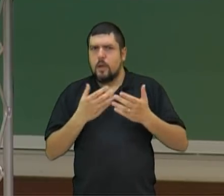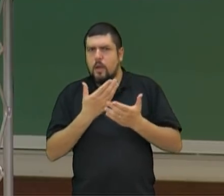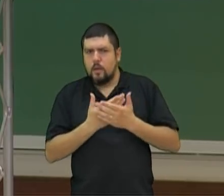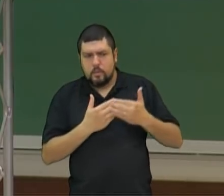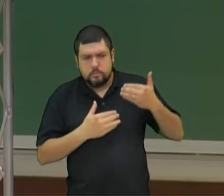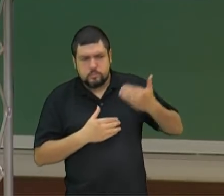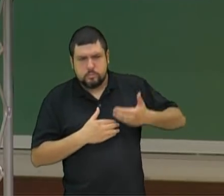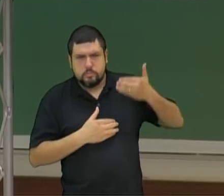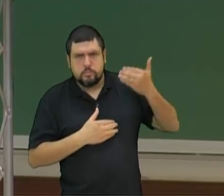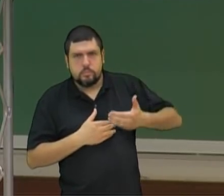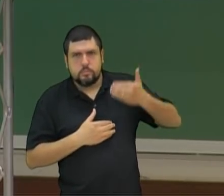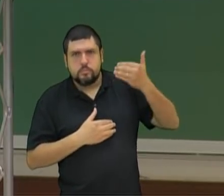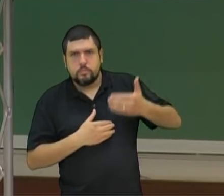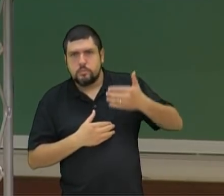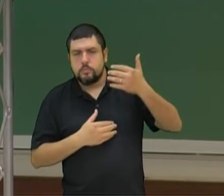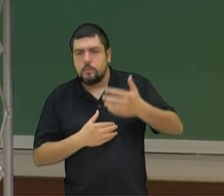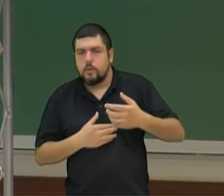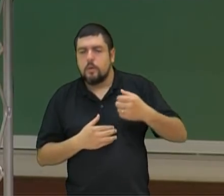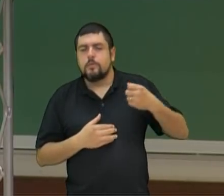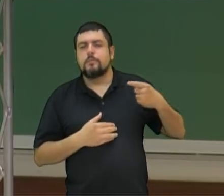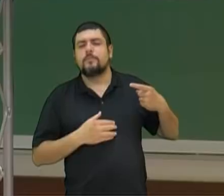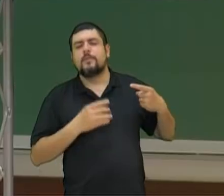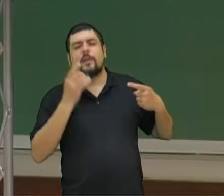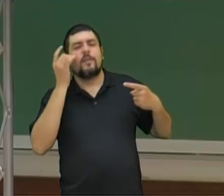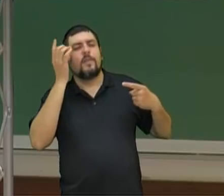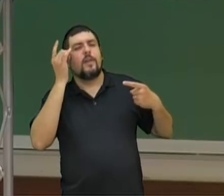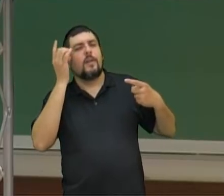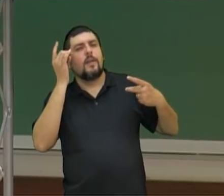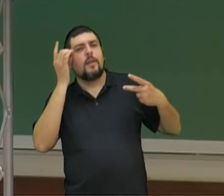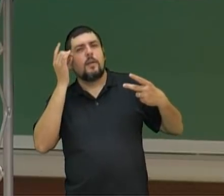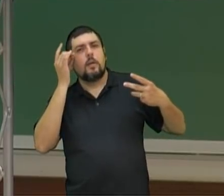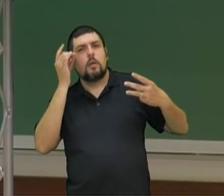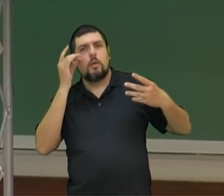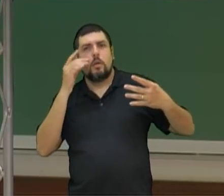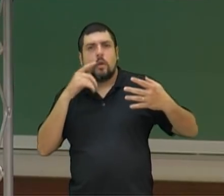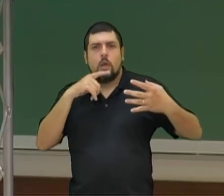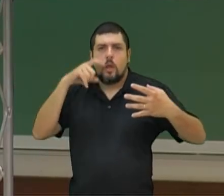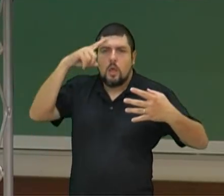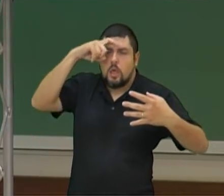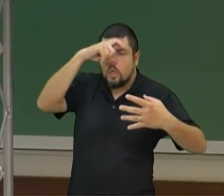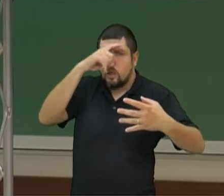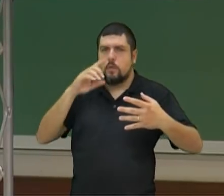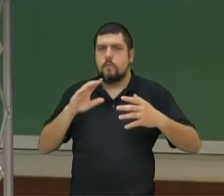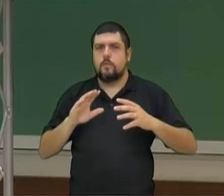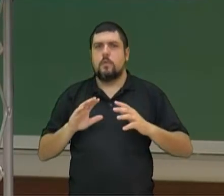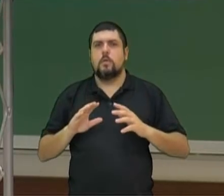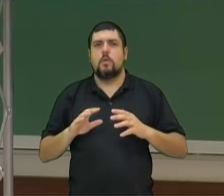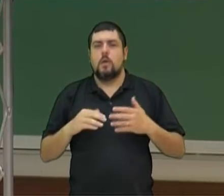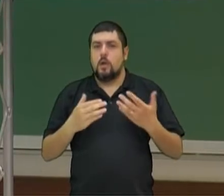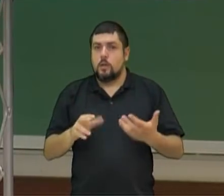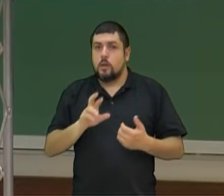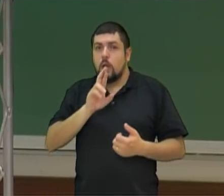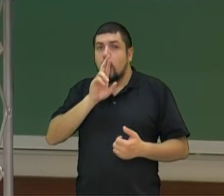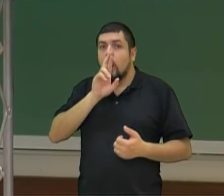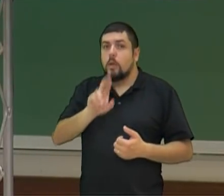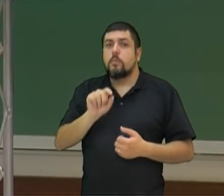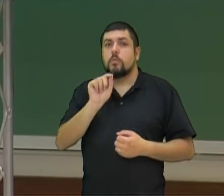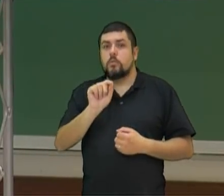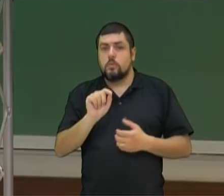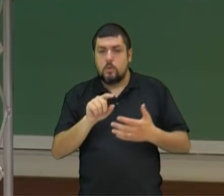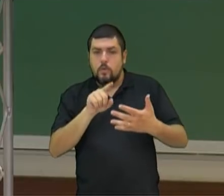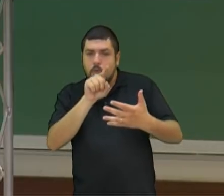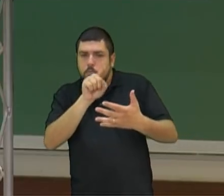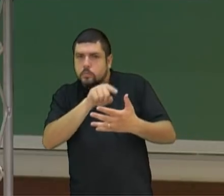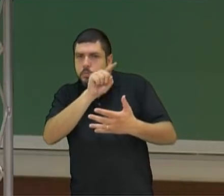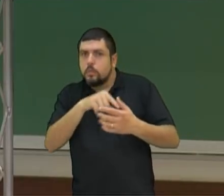hoje? 2, eu queria que você marcasse a não característica ou a não função da coluna